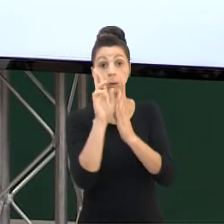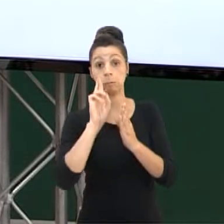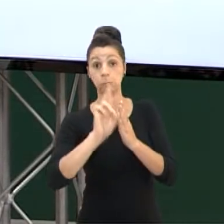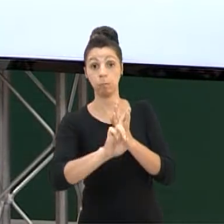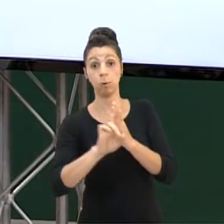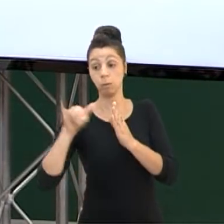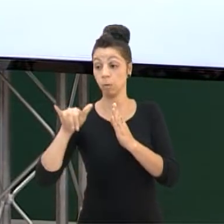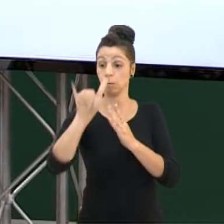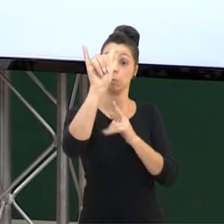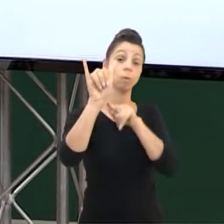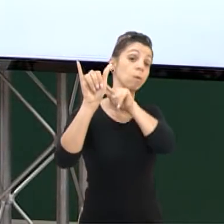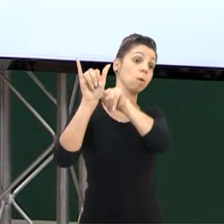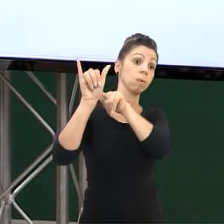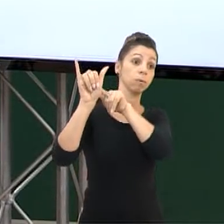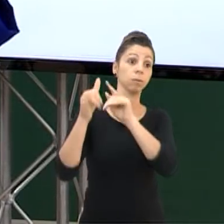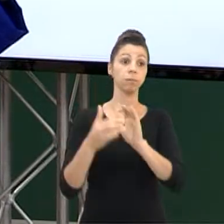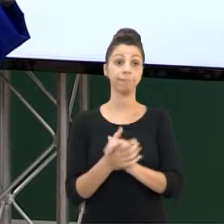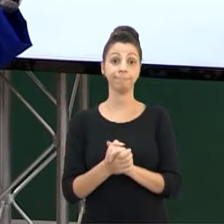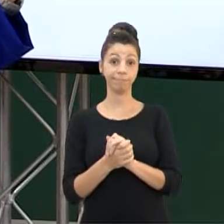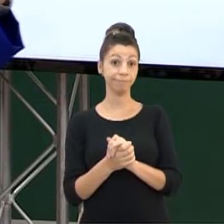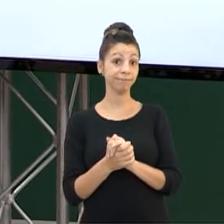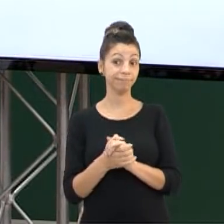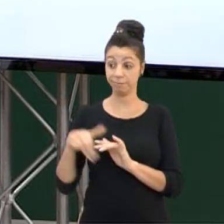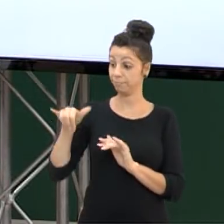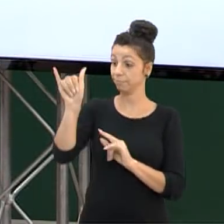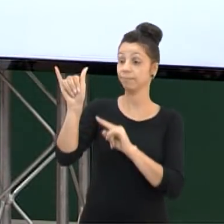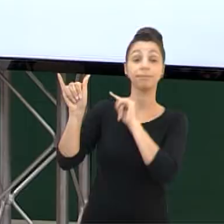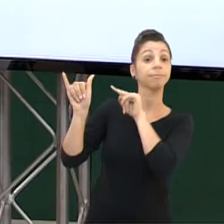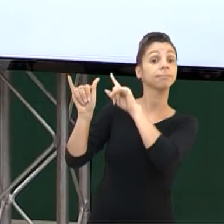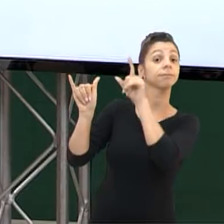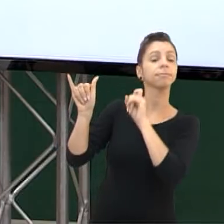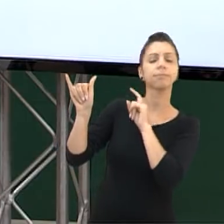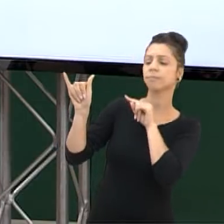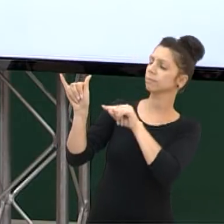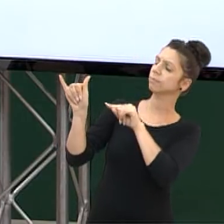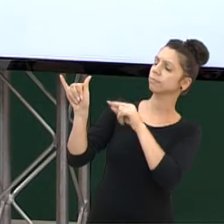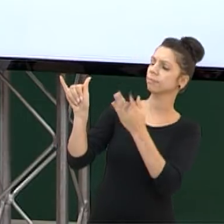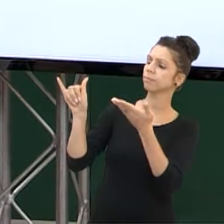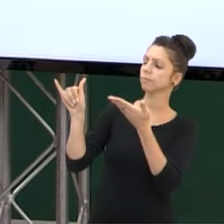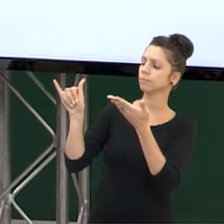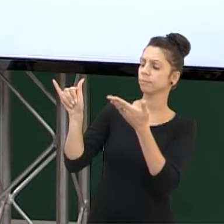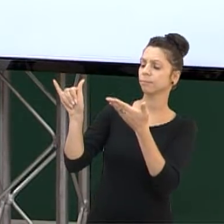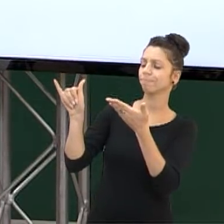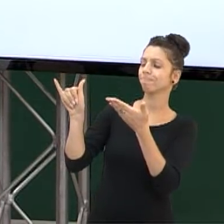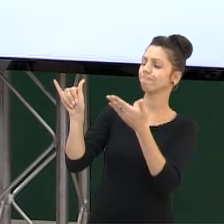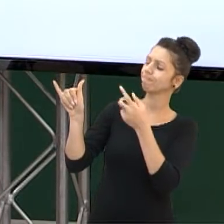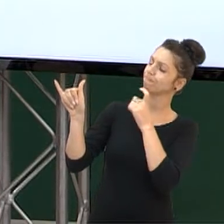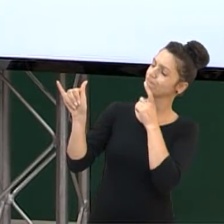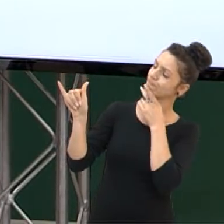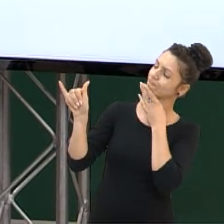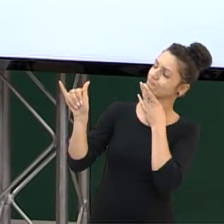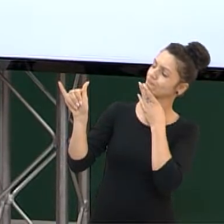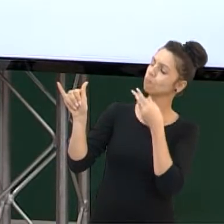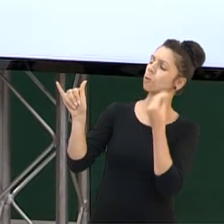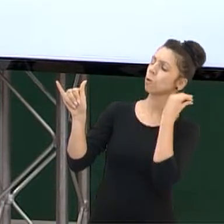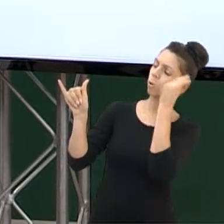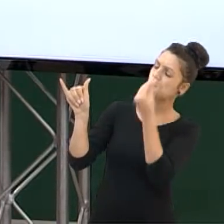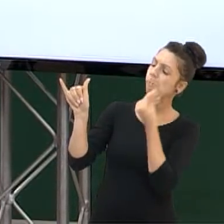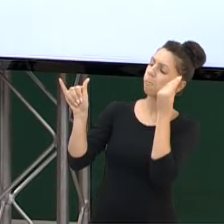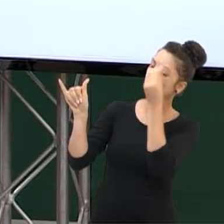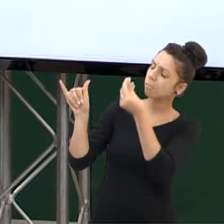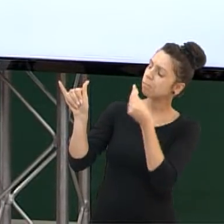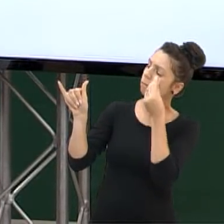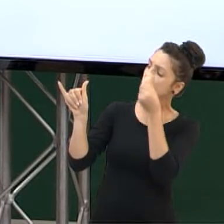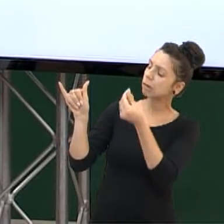O outro valor solicitado, meus queridos, foi o y. Aí você olha, professor, como que eu vou